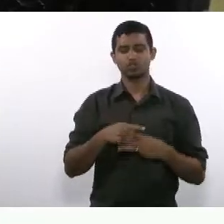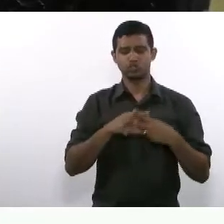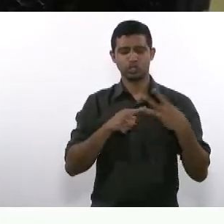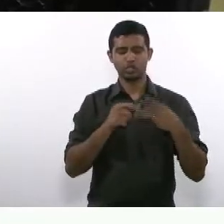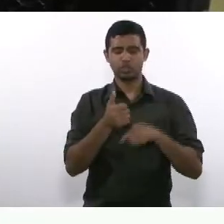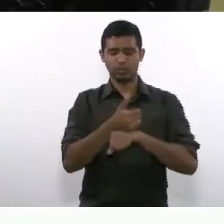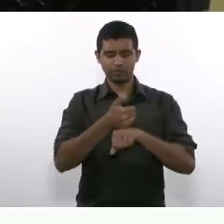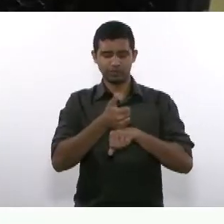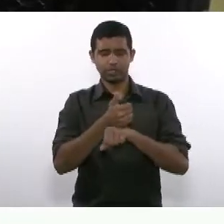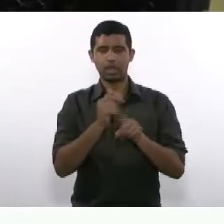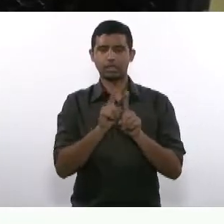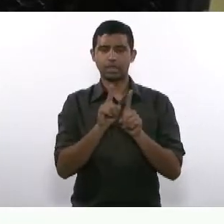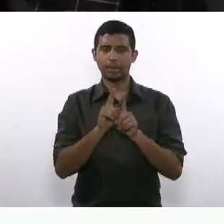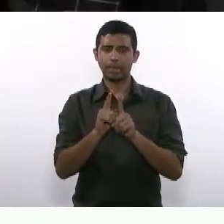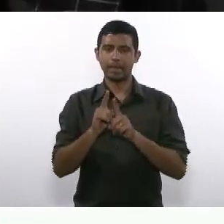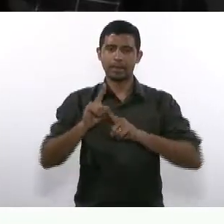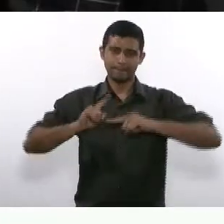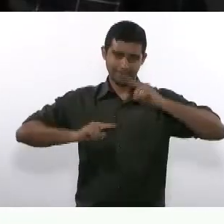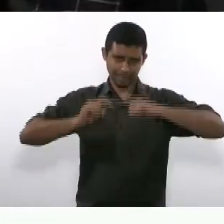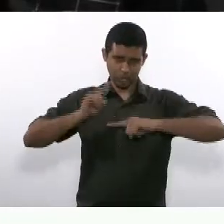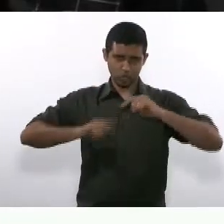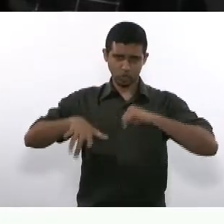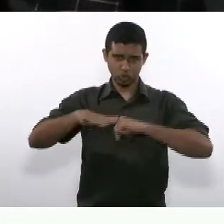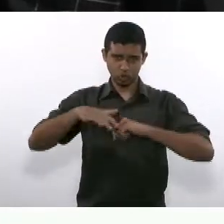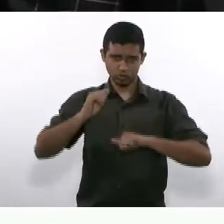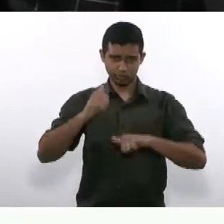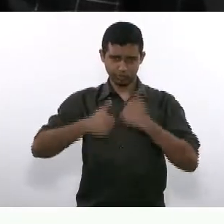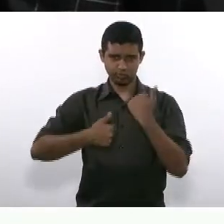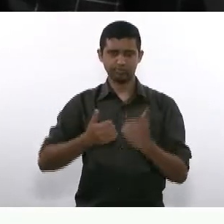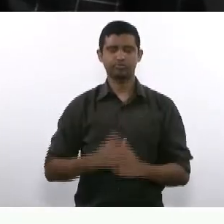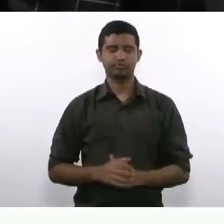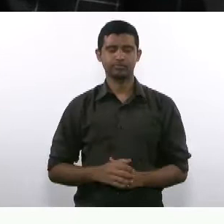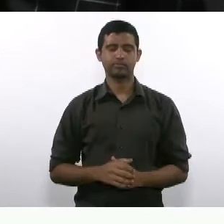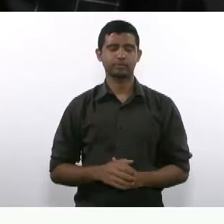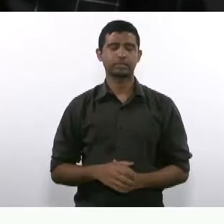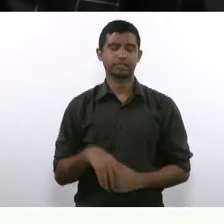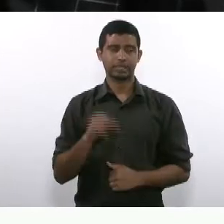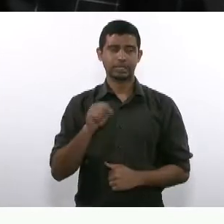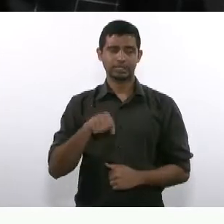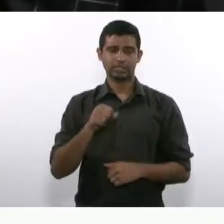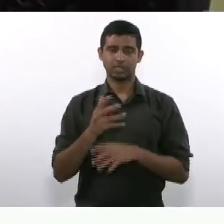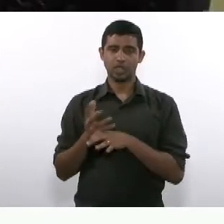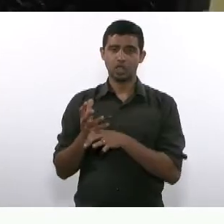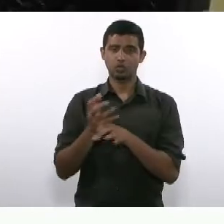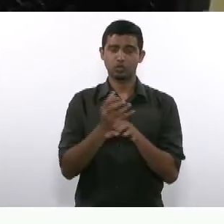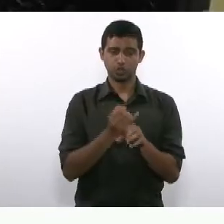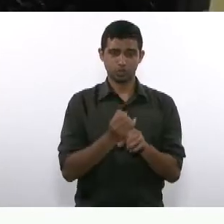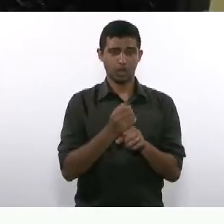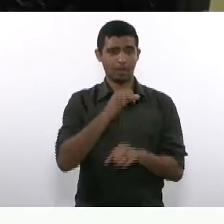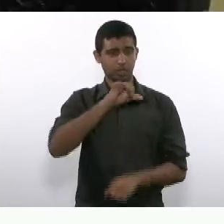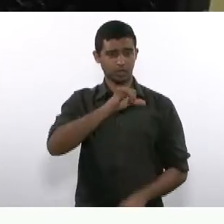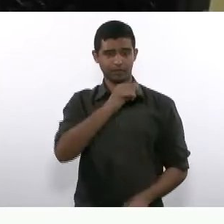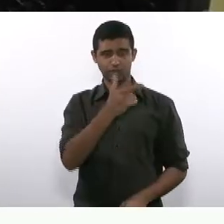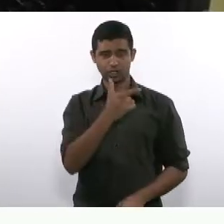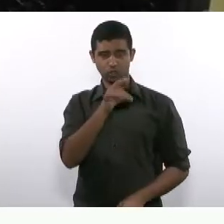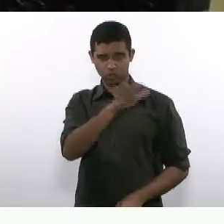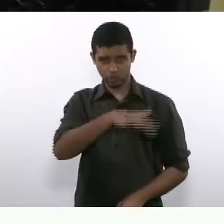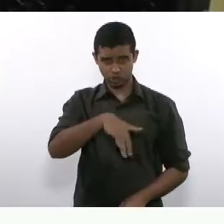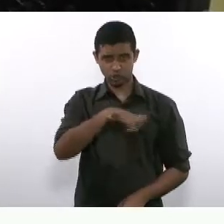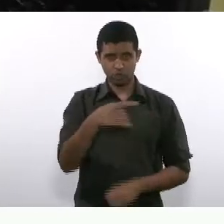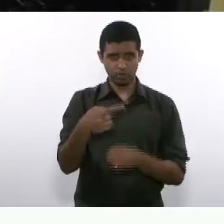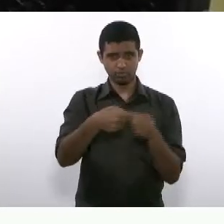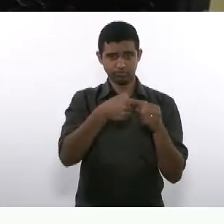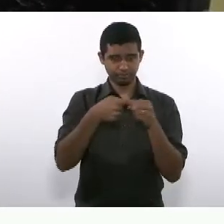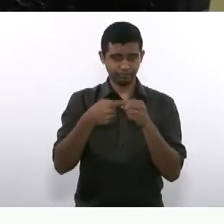esportivo. Exatamente. 300 núcleos. Vamos fazer nos 92 municípios. No Esporte RJ não tem previsão para aluguel de espaço físico,